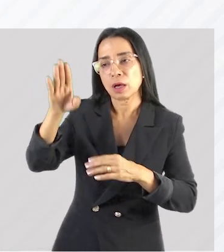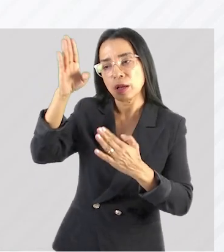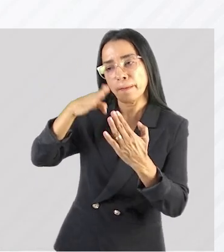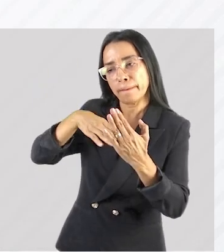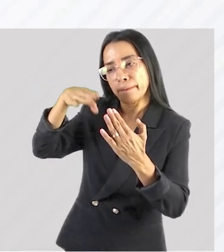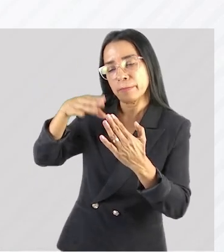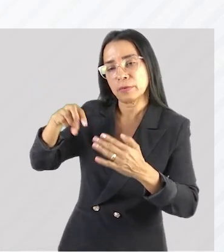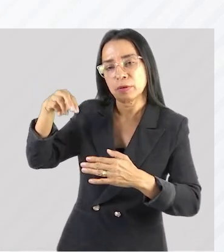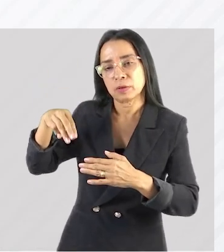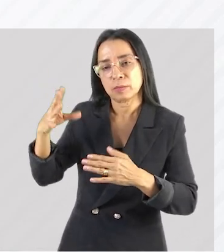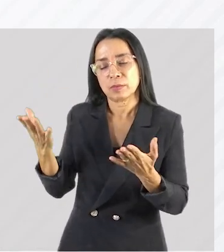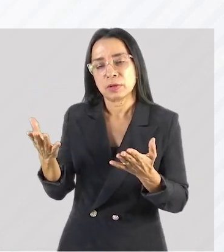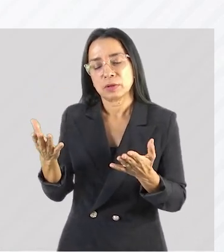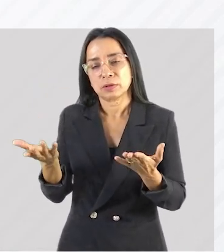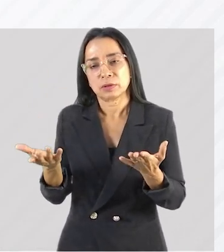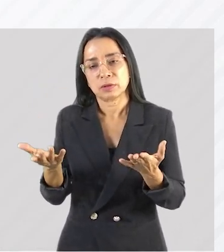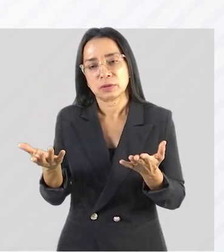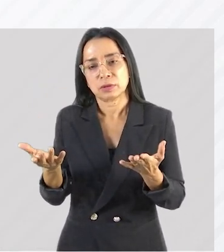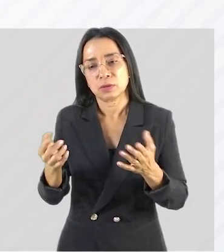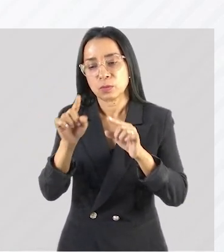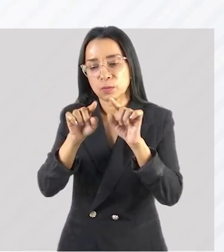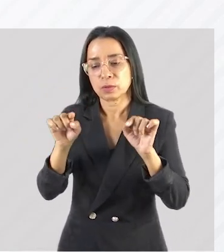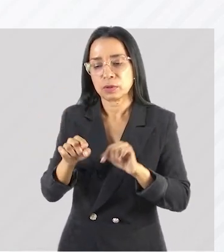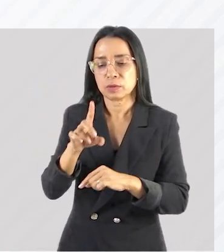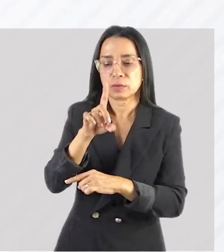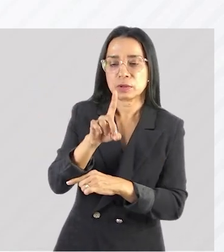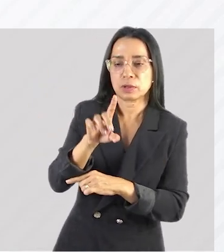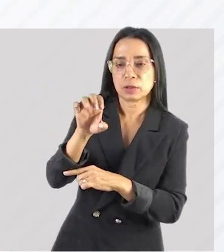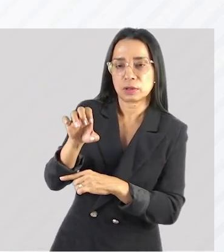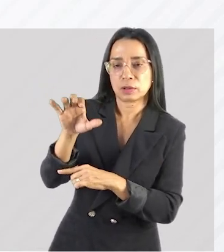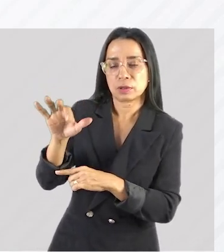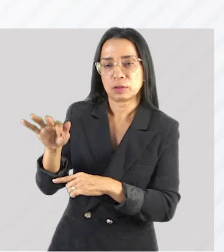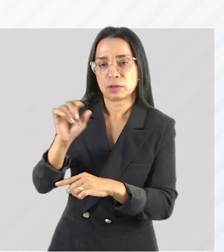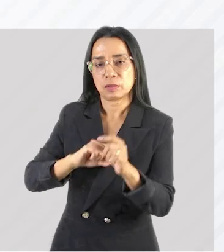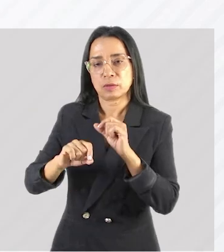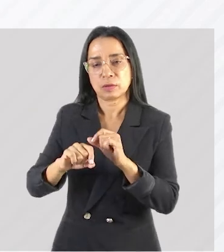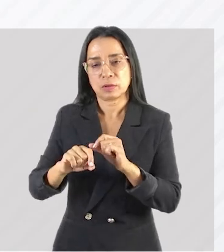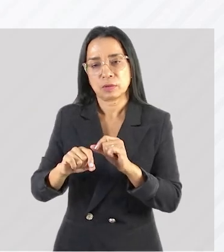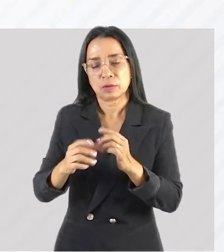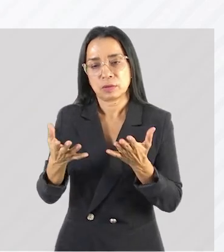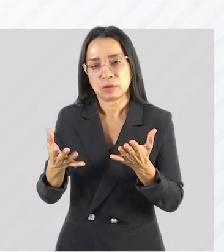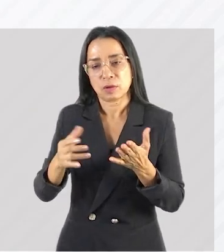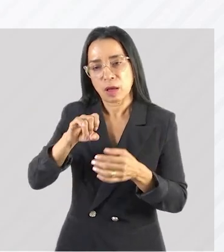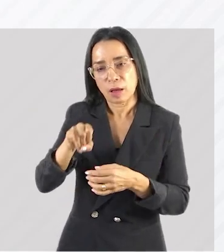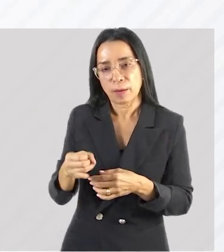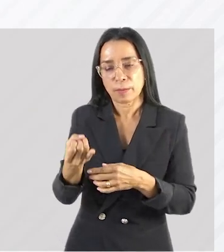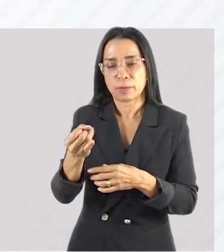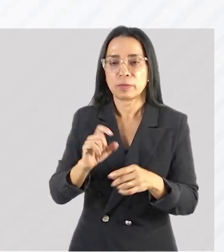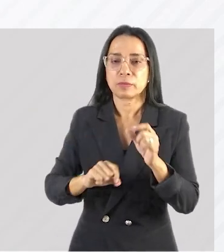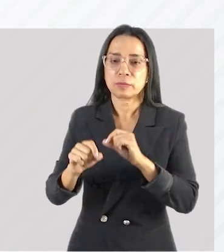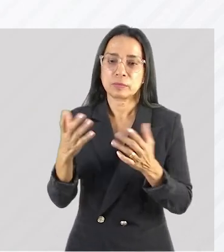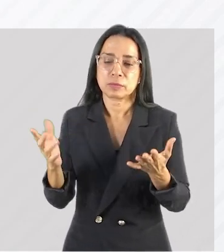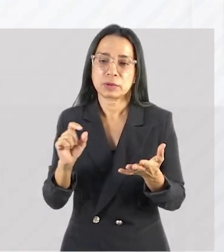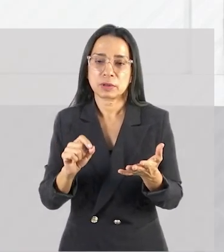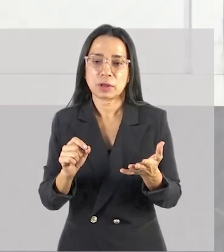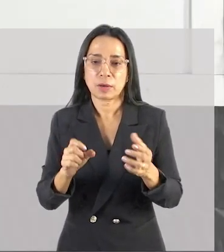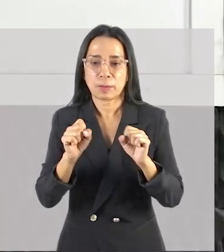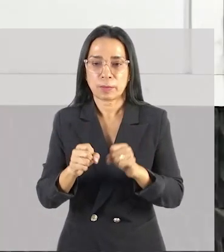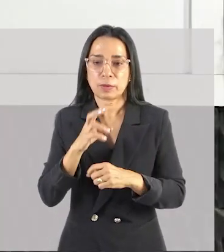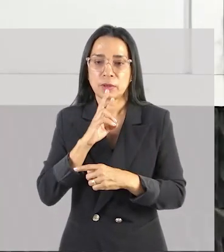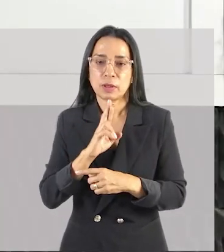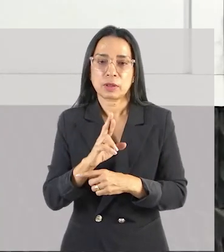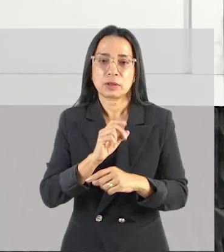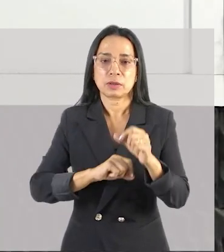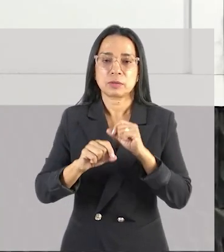triângulo DEF? Então eu vou aproveitar aqui esse mesmo desenho para a gente poder